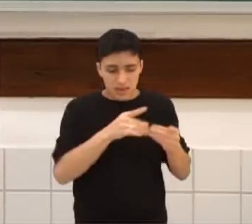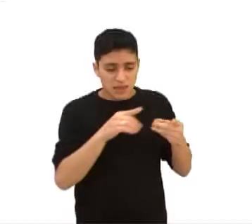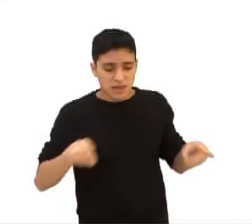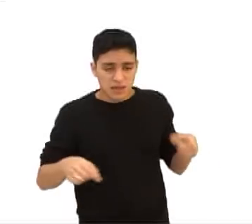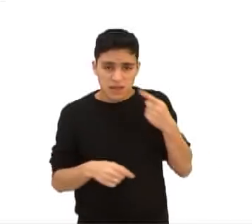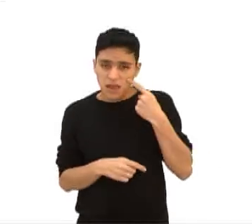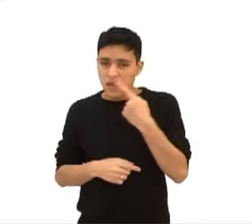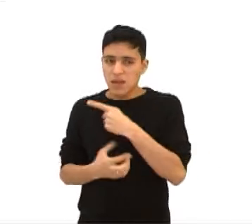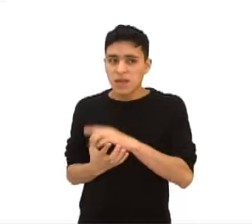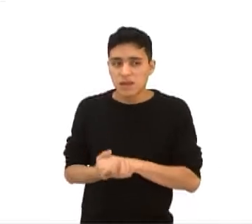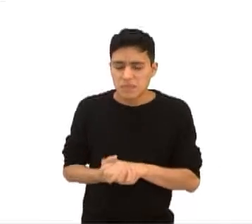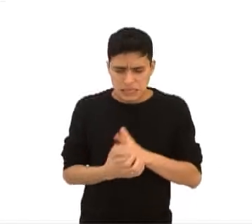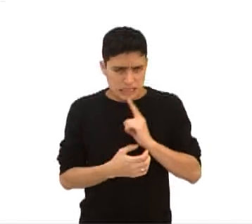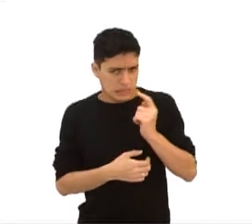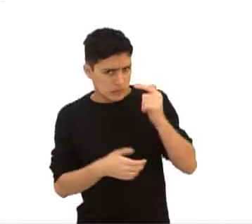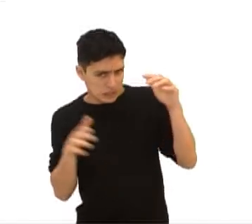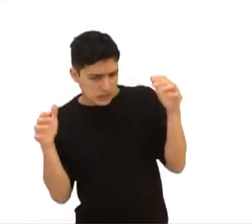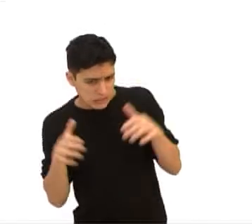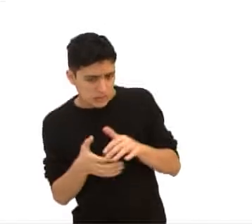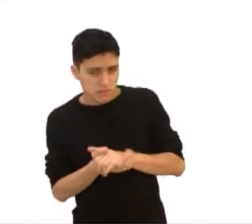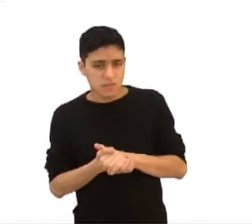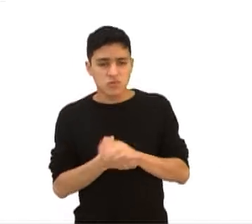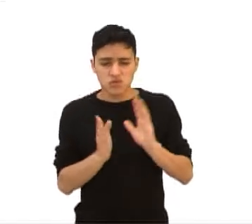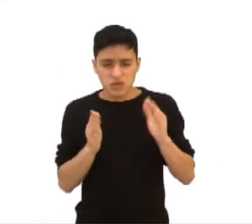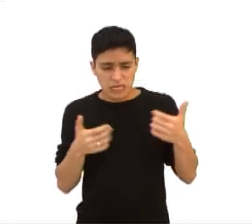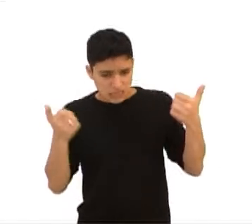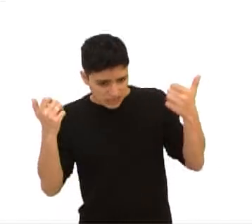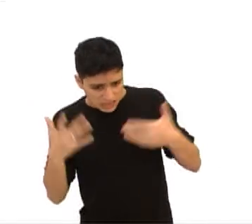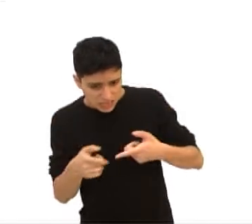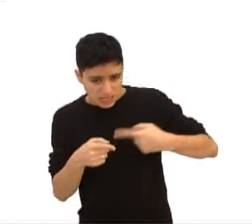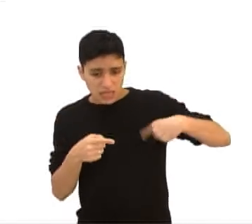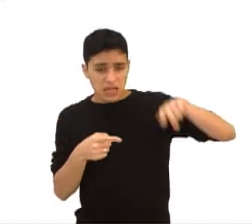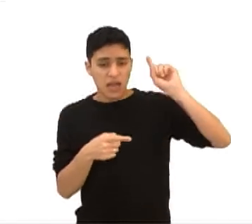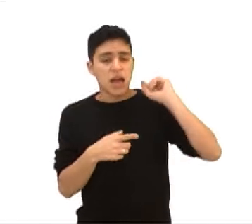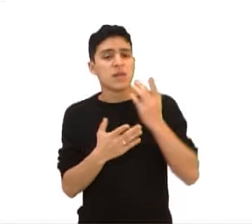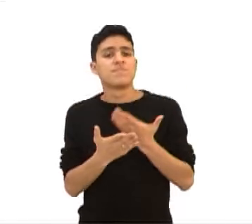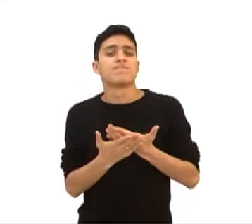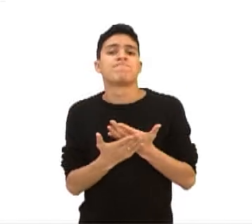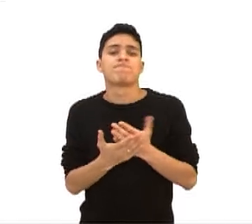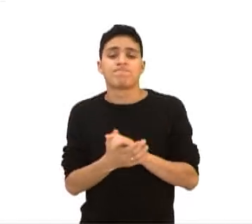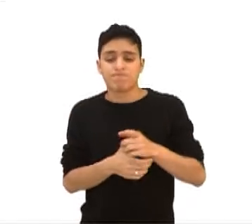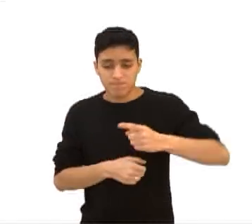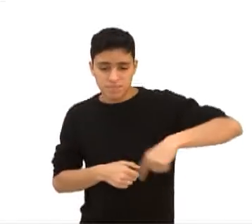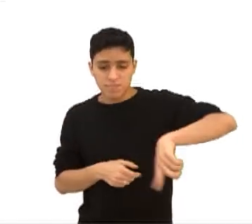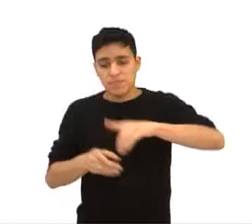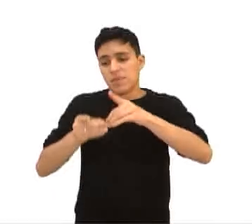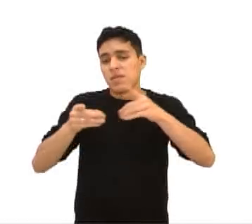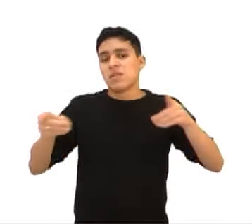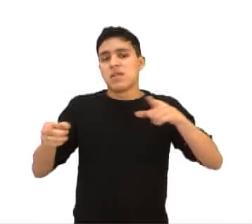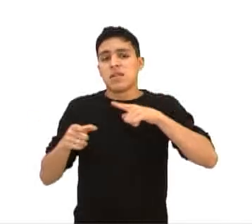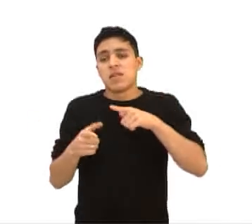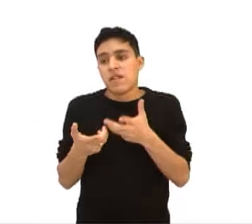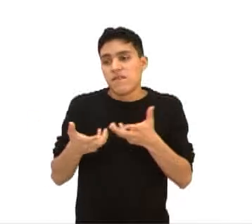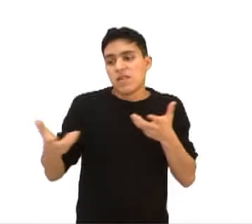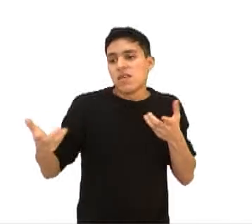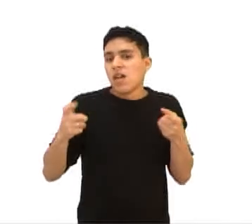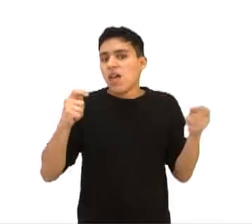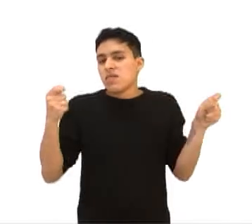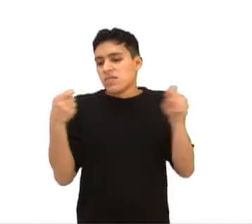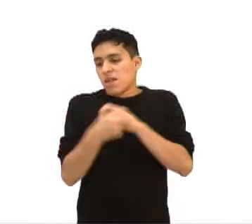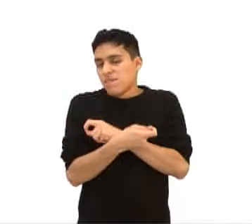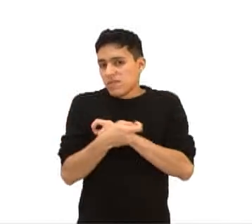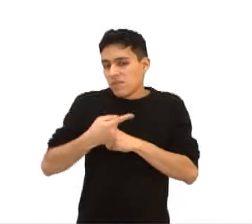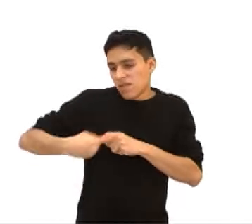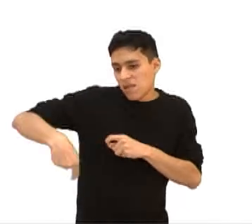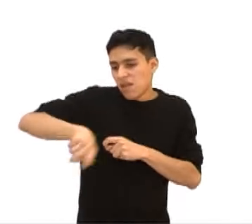ó, recebem poucas chuvas, conforme já trabalhamos em aulas anteriores, e esses desertos têm uma vegetação adaptada a